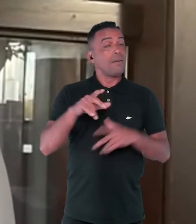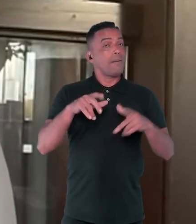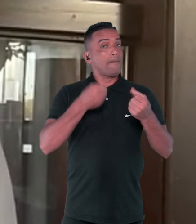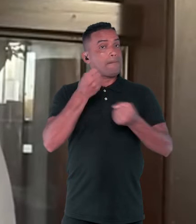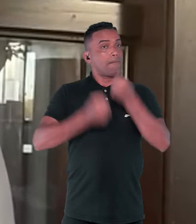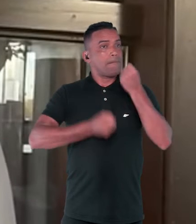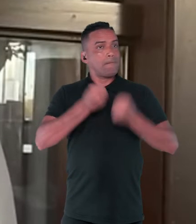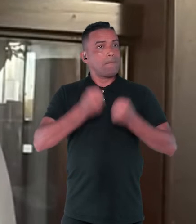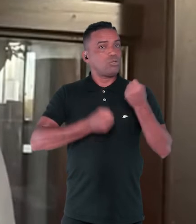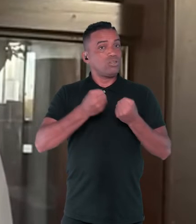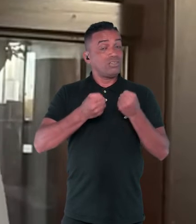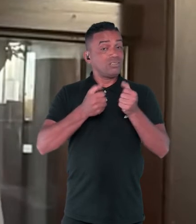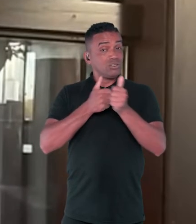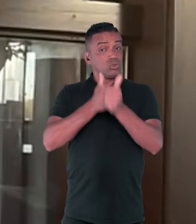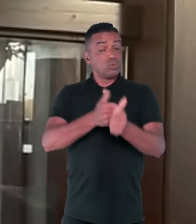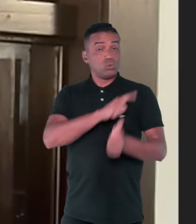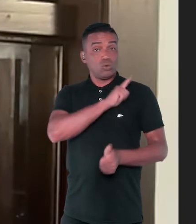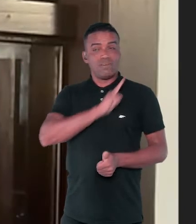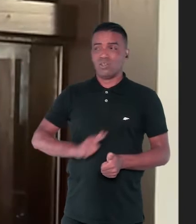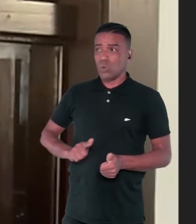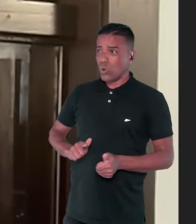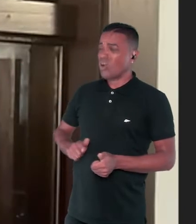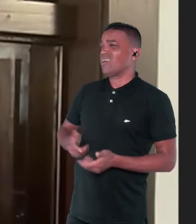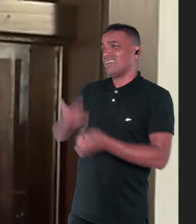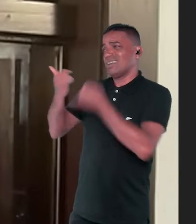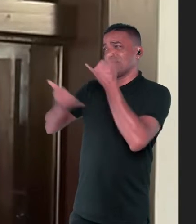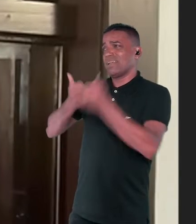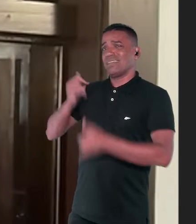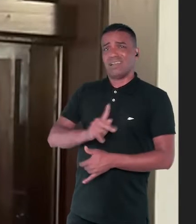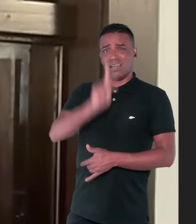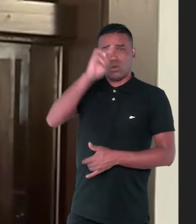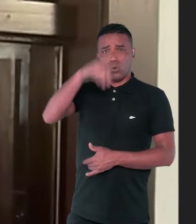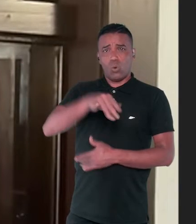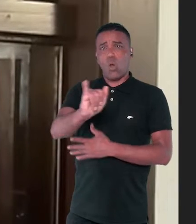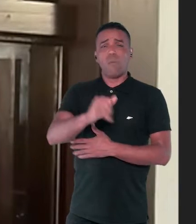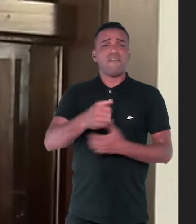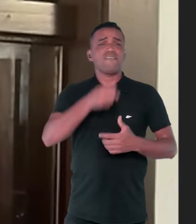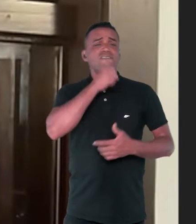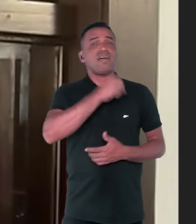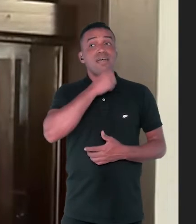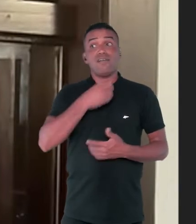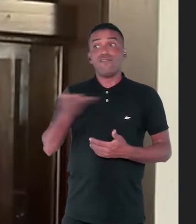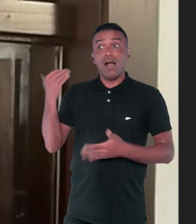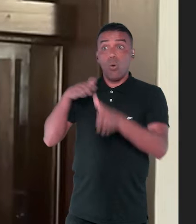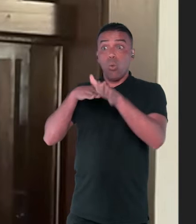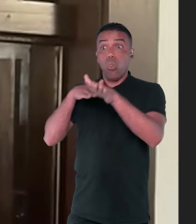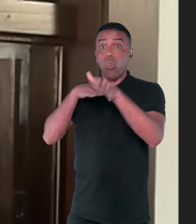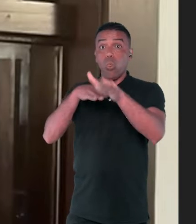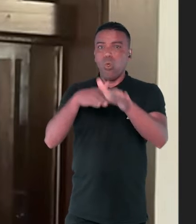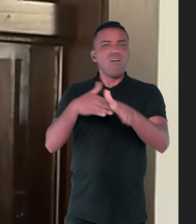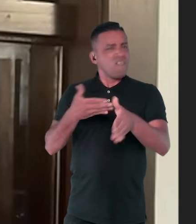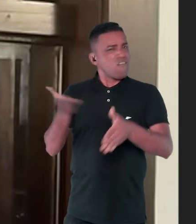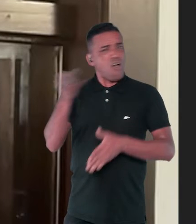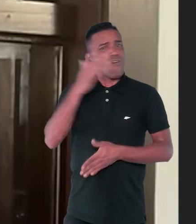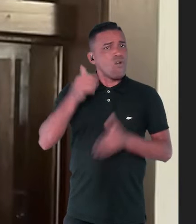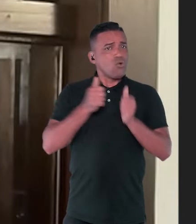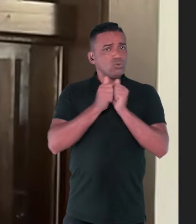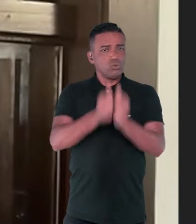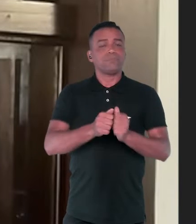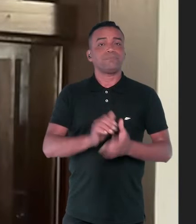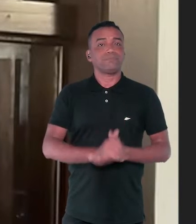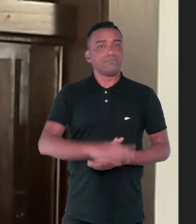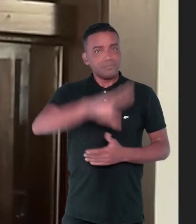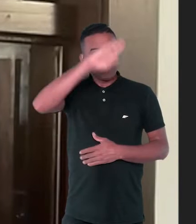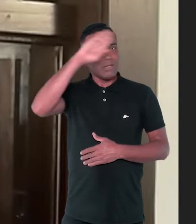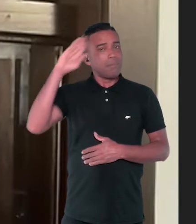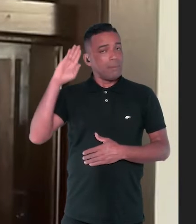comigo: acompanha o governador, e falei: você está de brincadeira com essa Kombi velha? Eu falei: acompanha, rapaz, essa hora o trânsito está engarrafado, vamos embora. Aí ele foi na